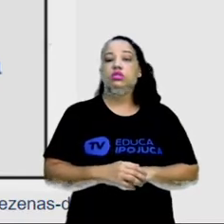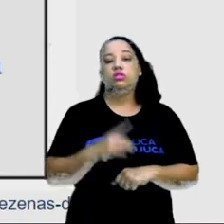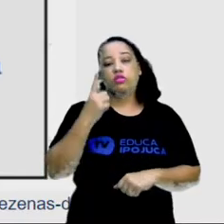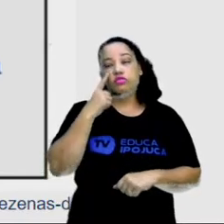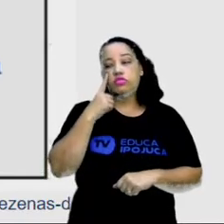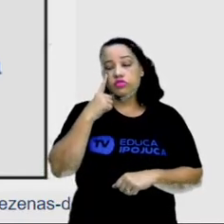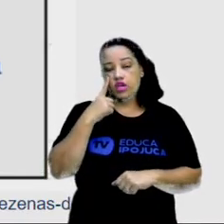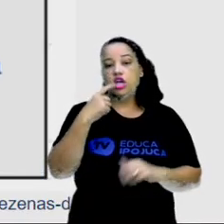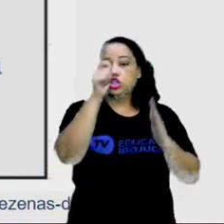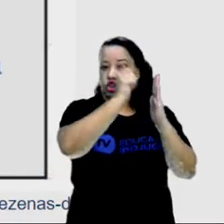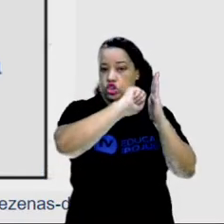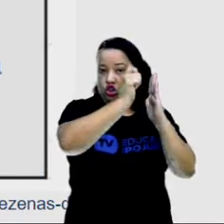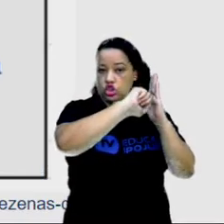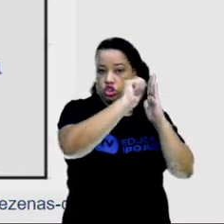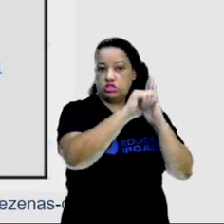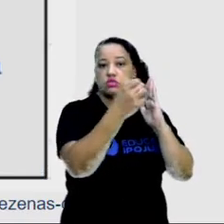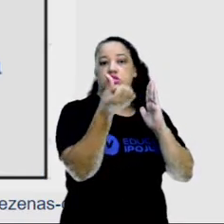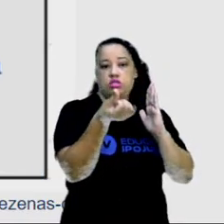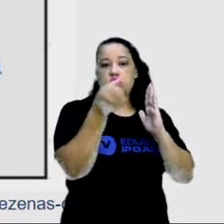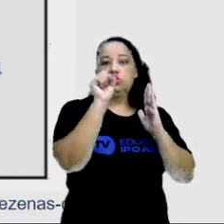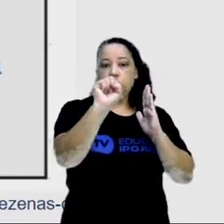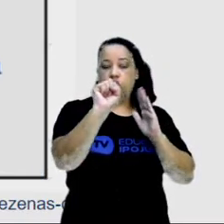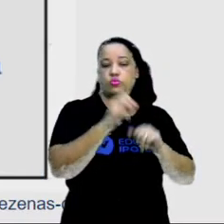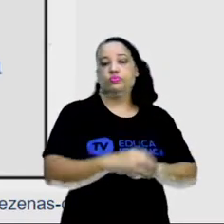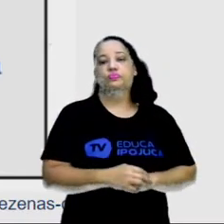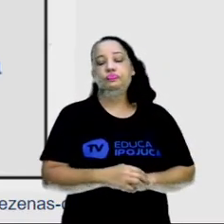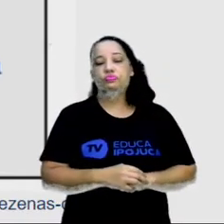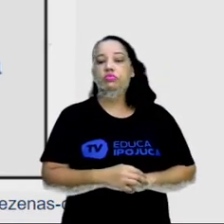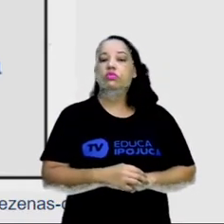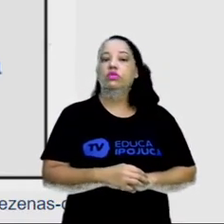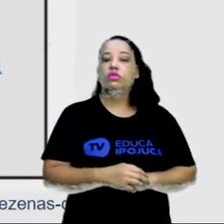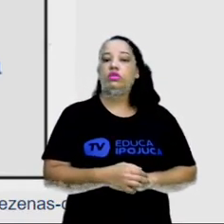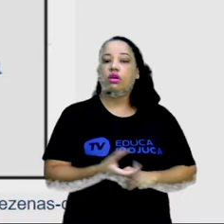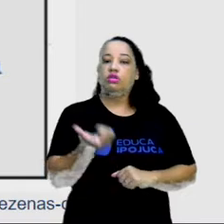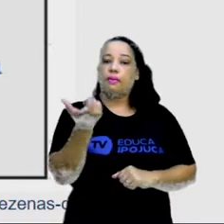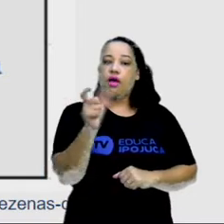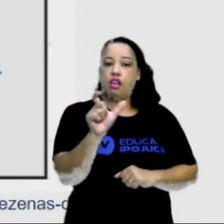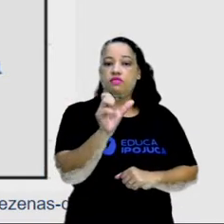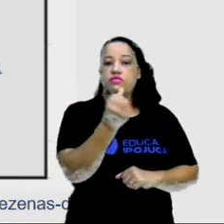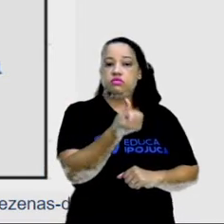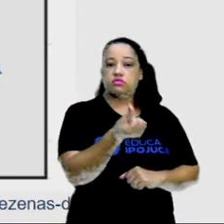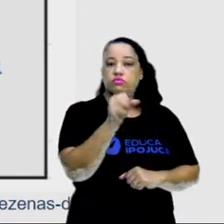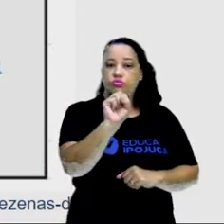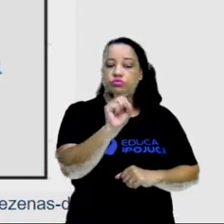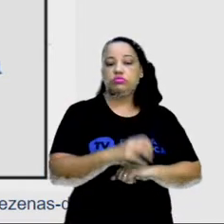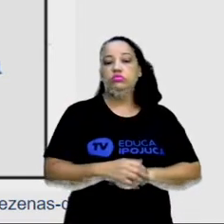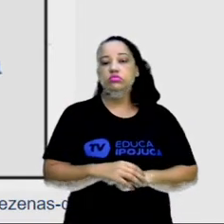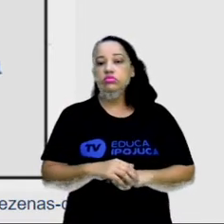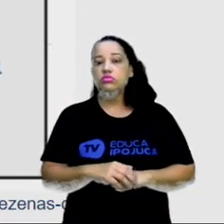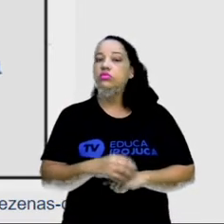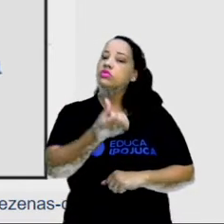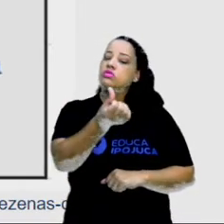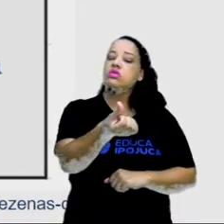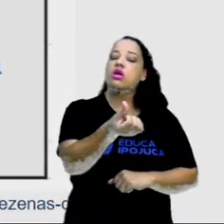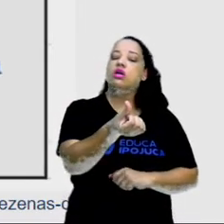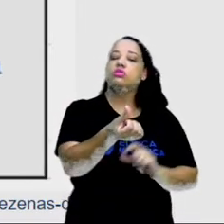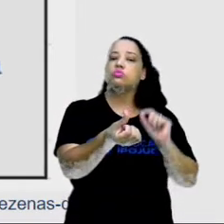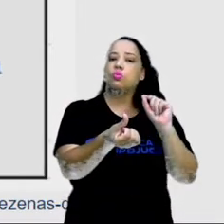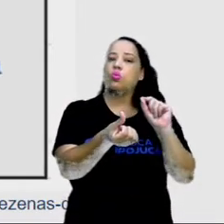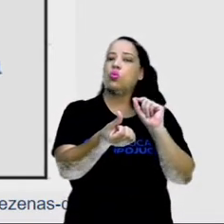escrito por extenso aí 68. O 68, o 6 está referente ao quê?